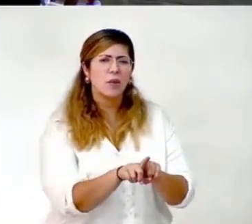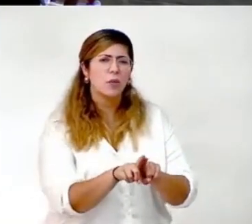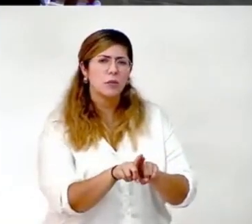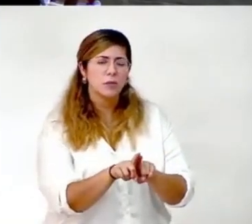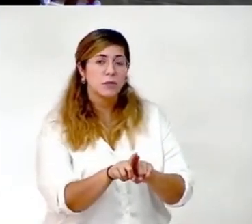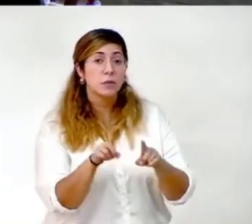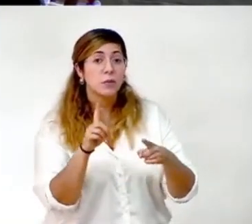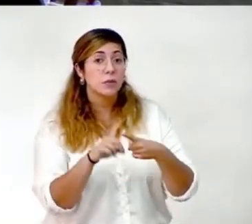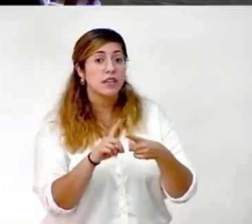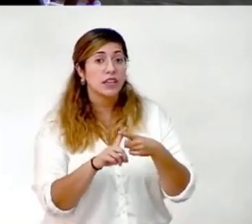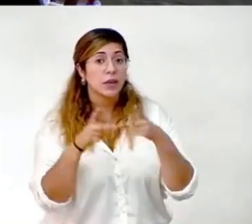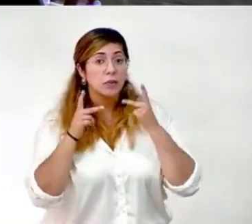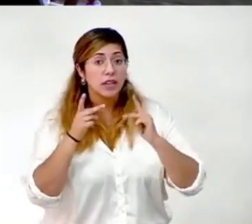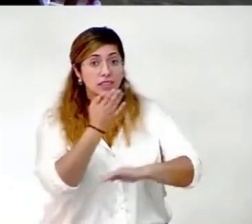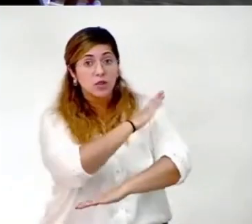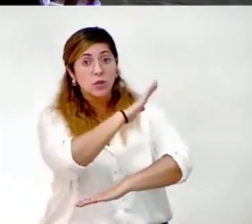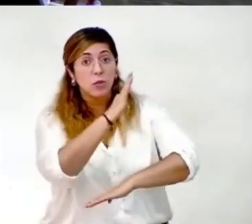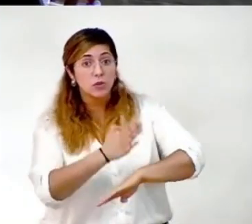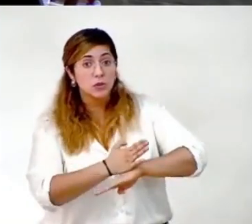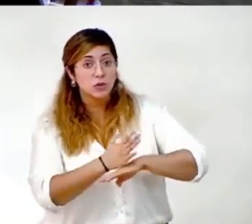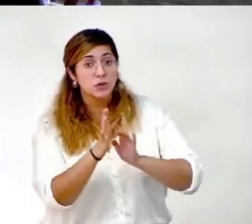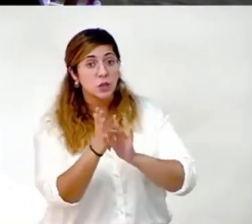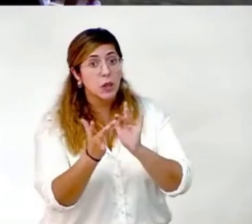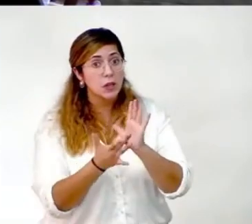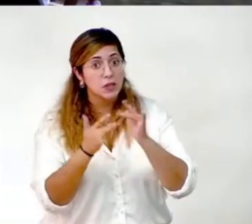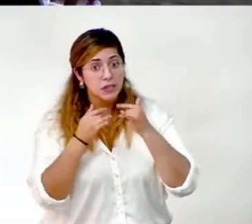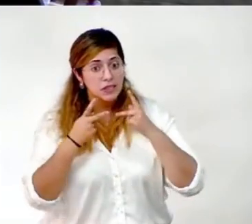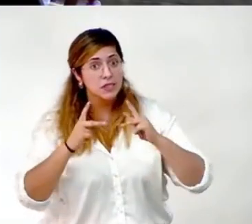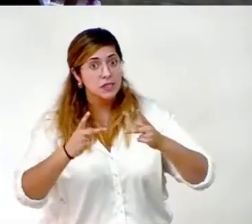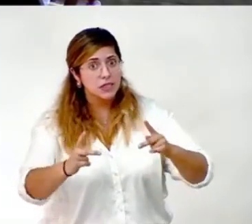do Monte é pesado.